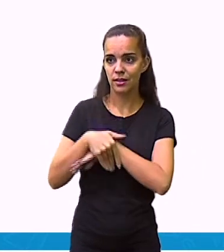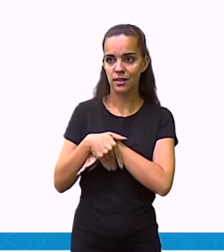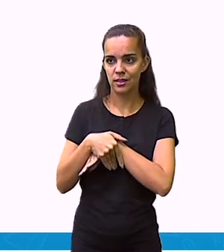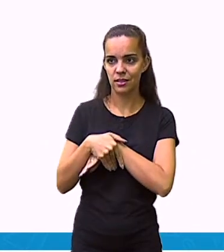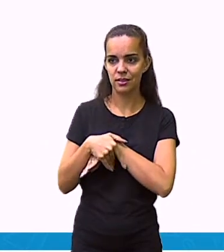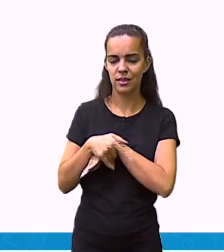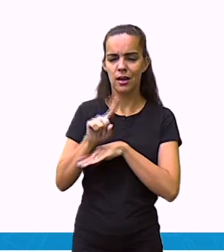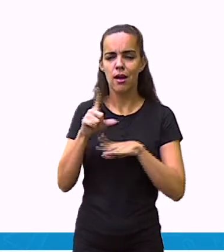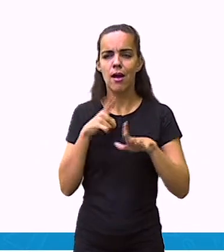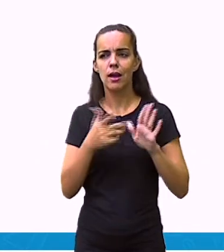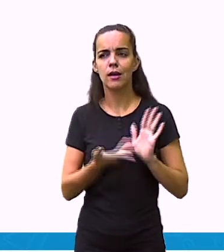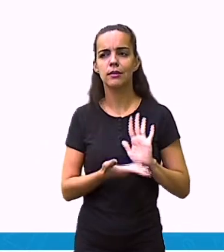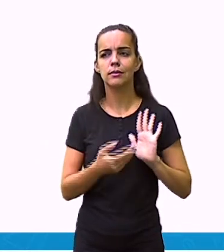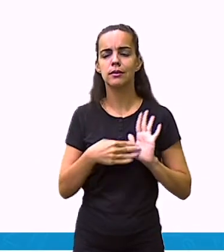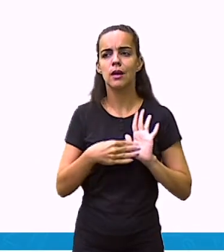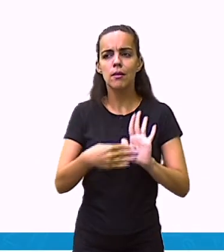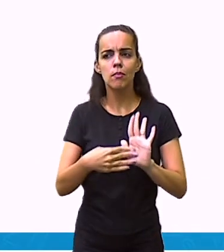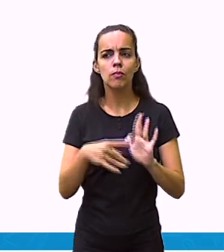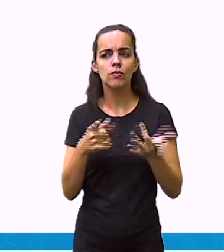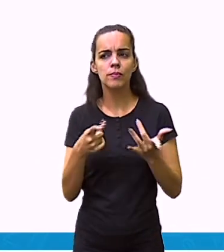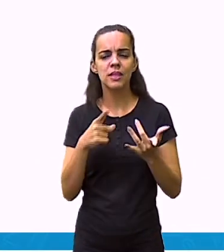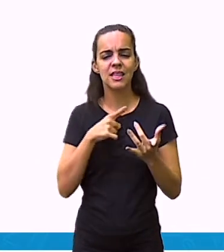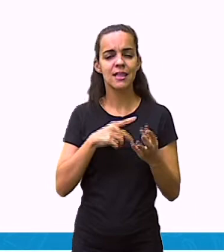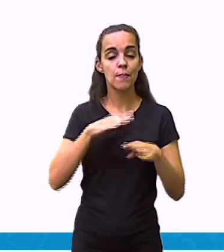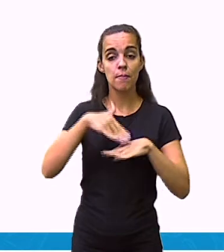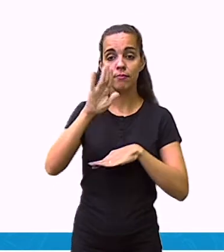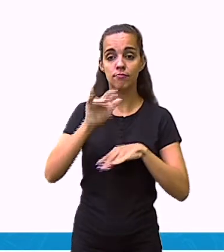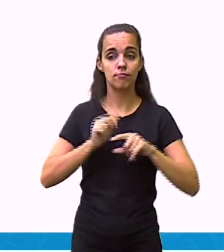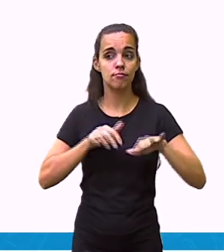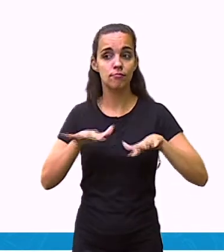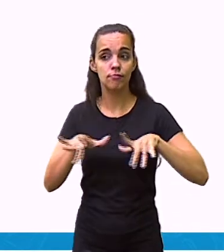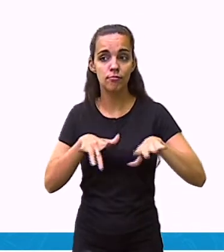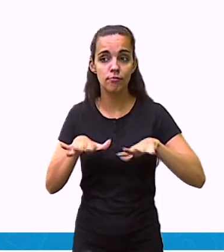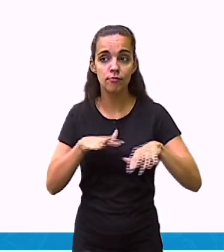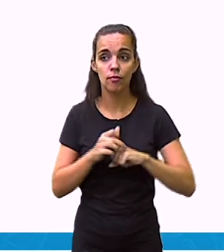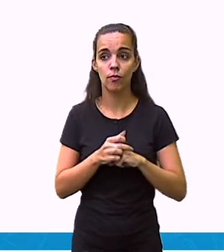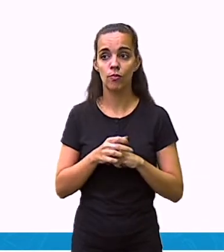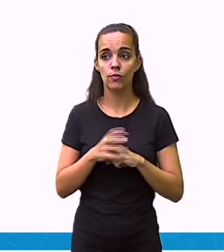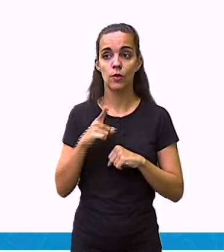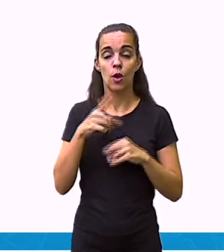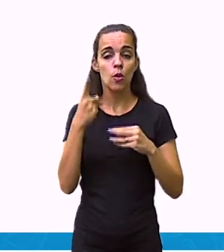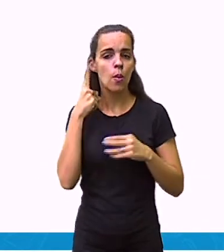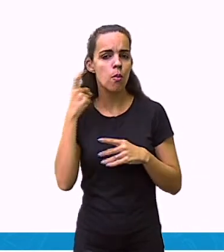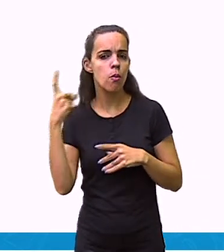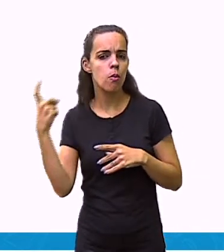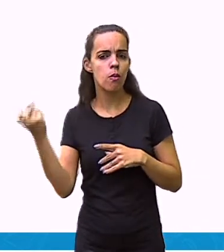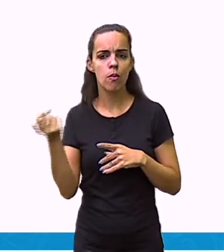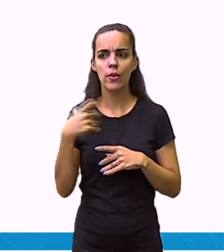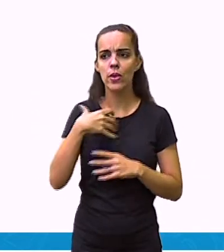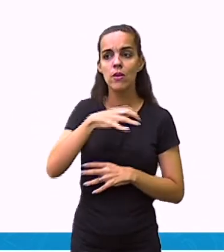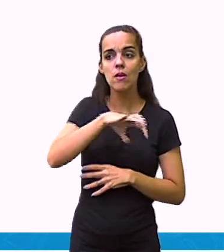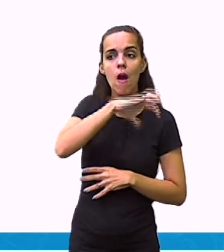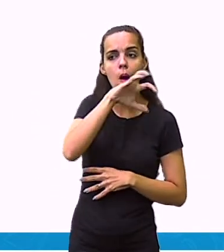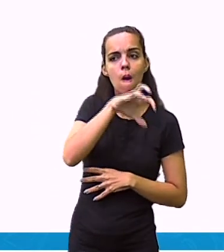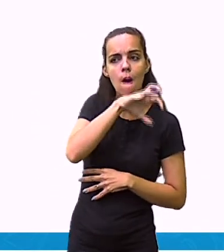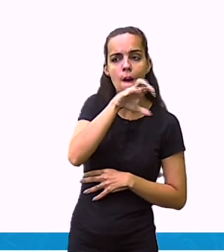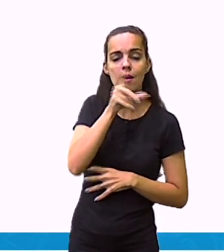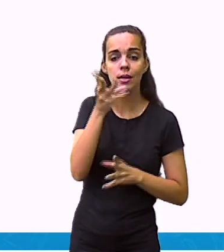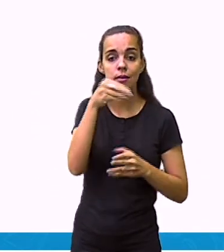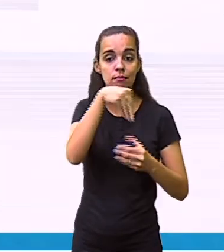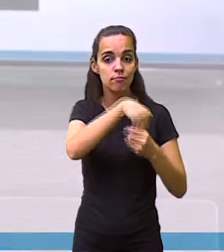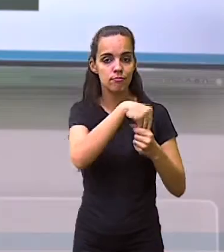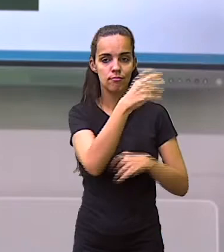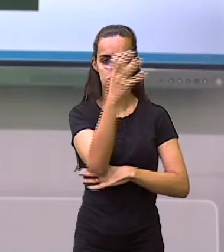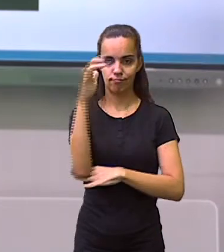é marcada por muitos movimentos, por muitos sons dos animais que vivem